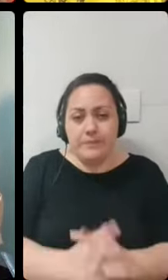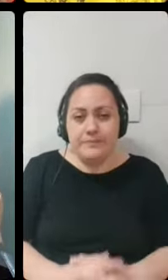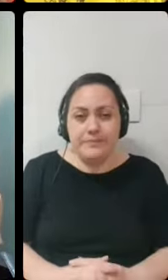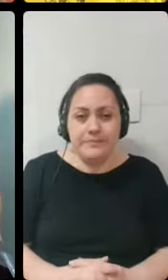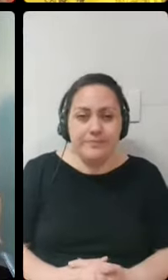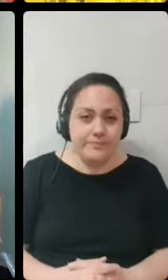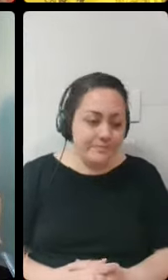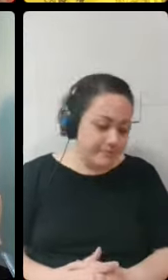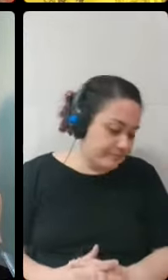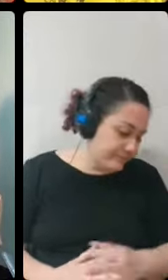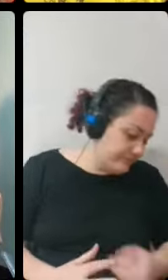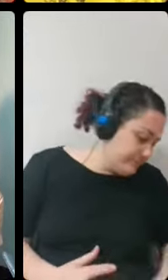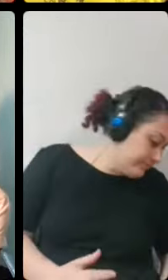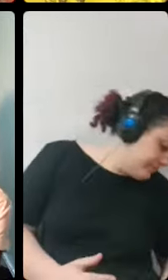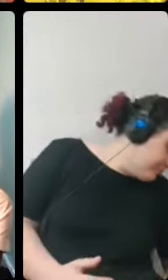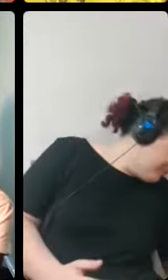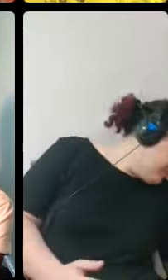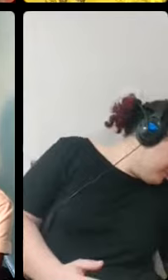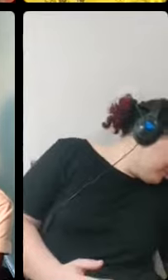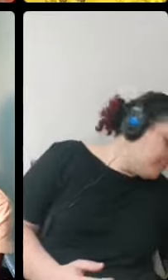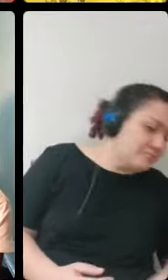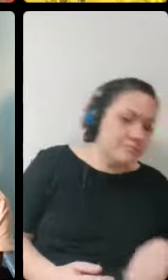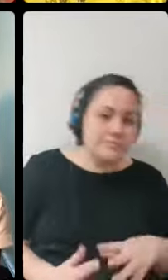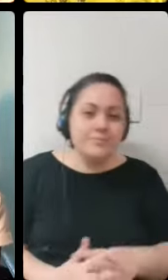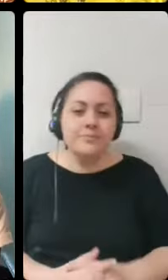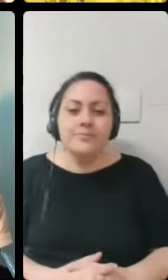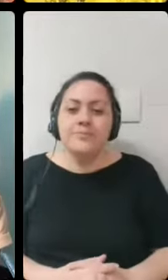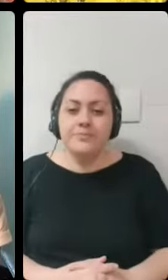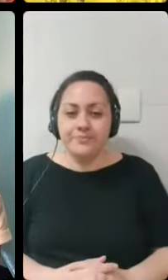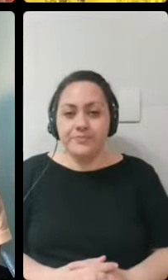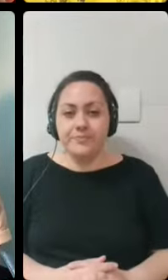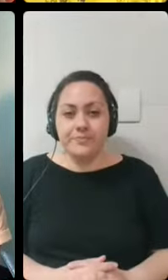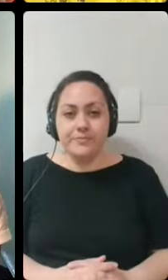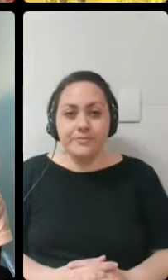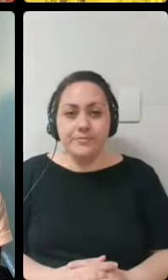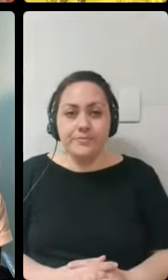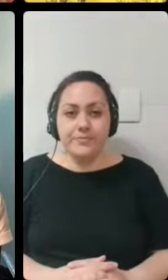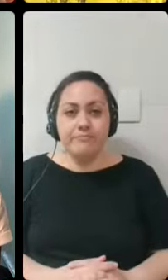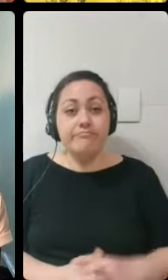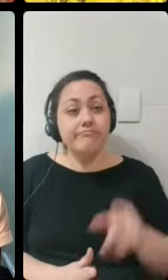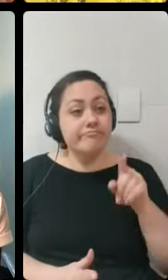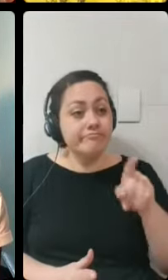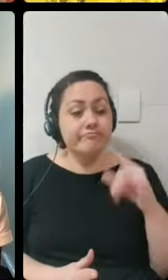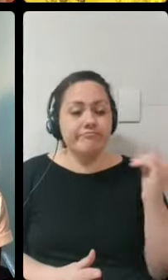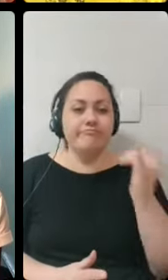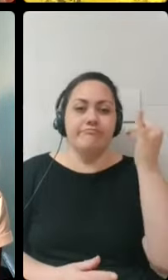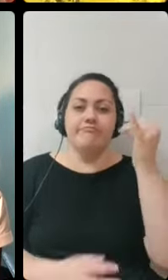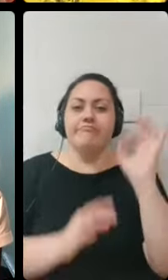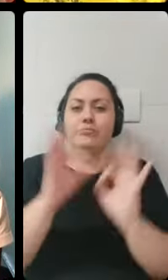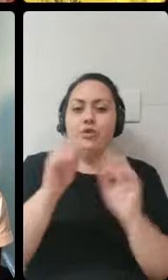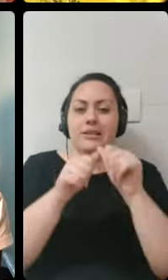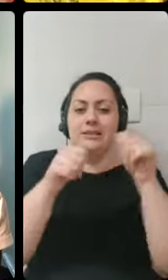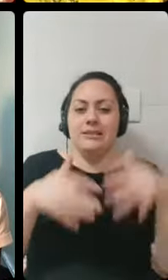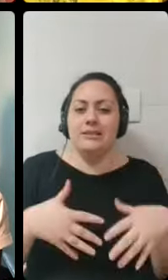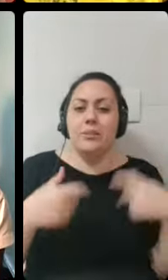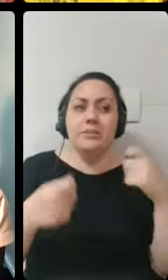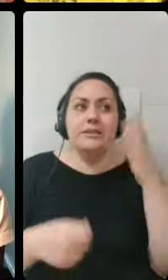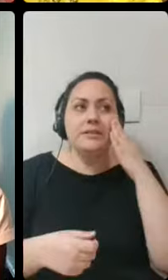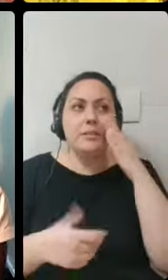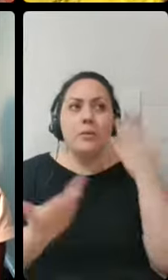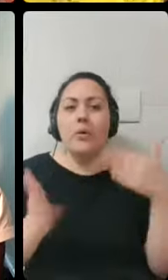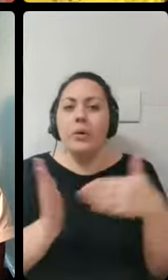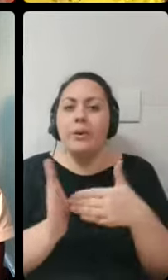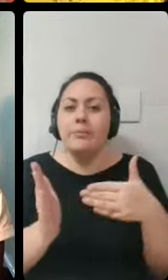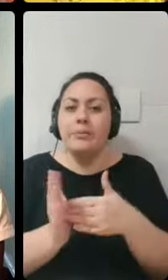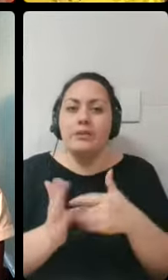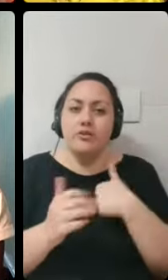né, de projetos de extensão também, né, que é saber qual é o limite da intervenção, que é